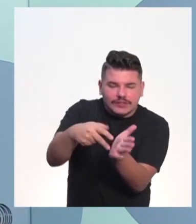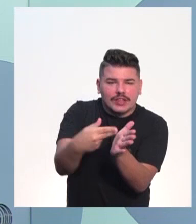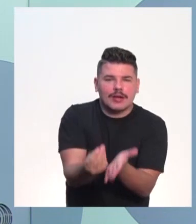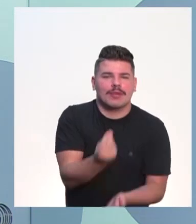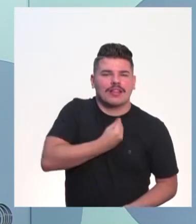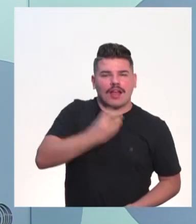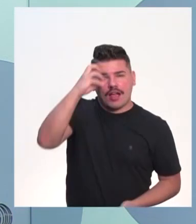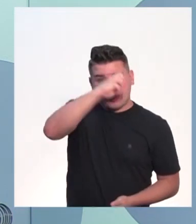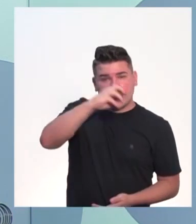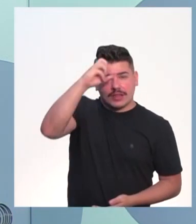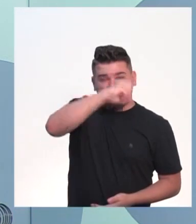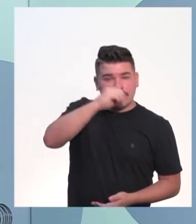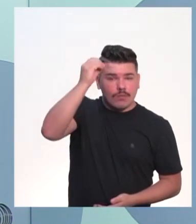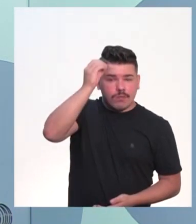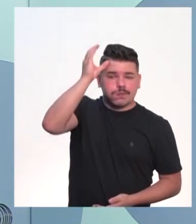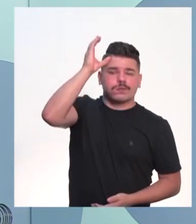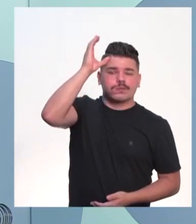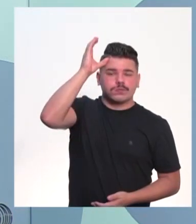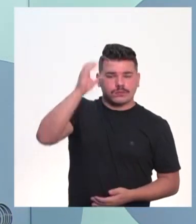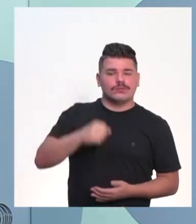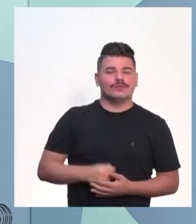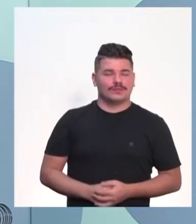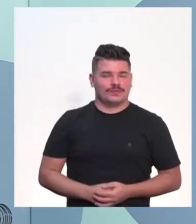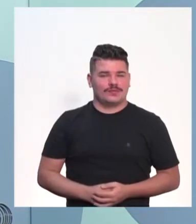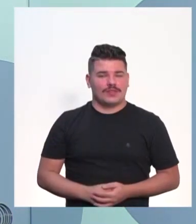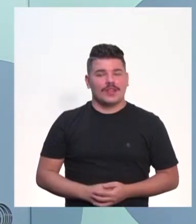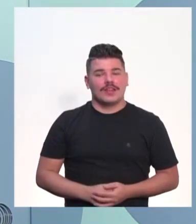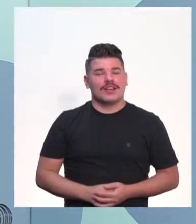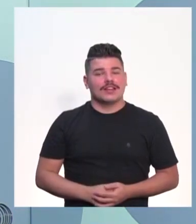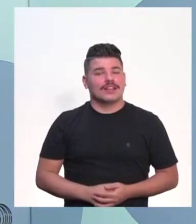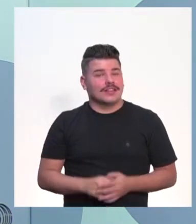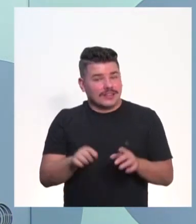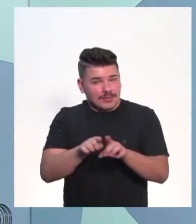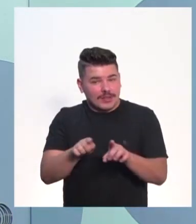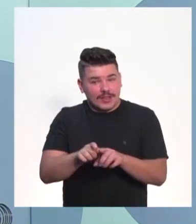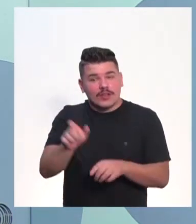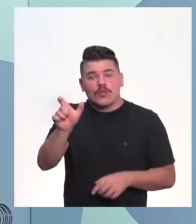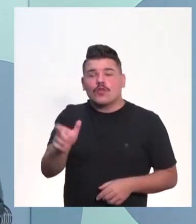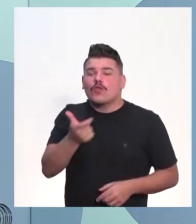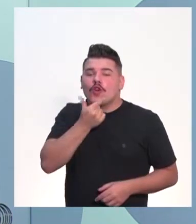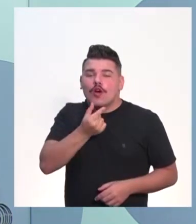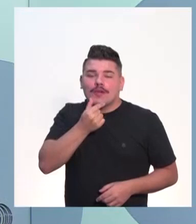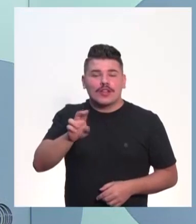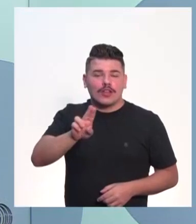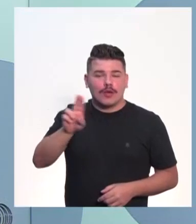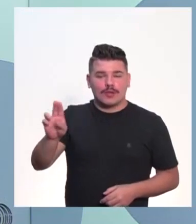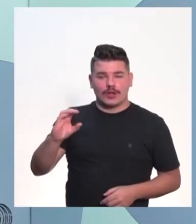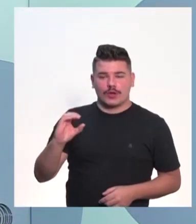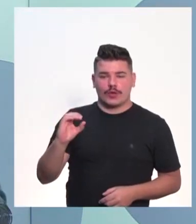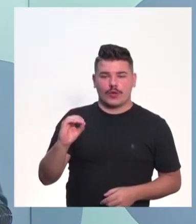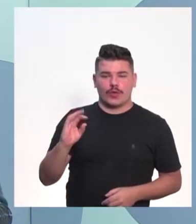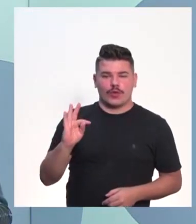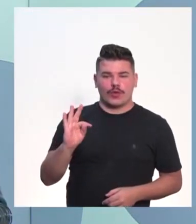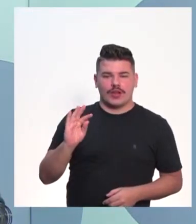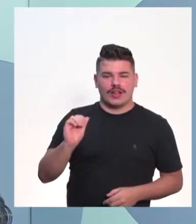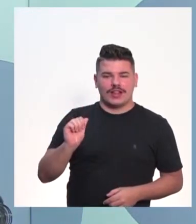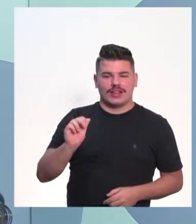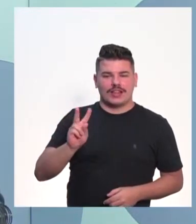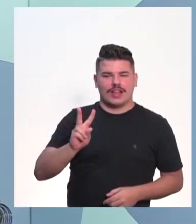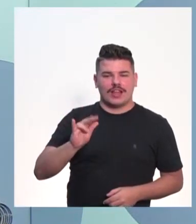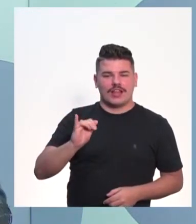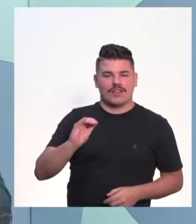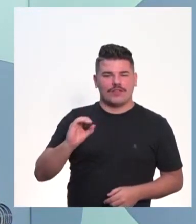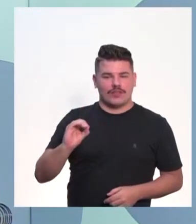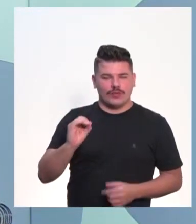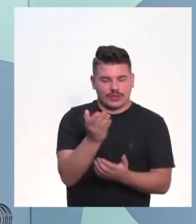conhecimentos. Teve uma que me chamou bastante atenção, que foi a do Otávio. O Otávio, ele compartilhou com a gente que quando ele pensa em estudar,